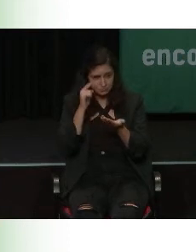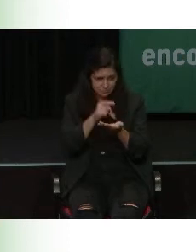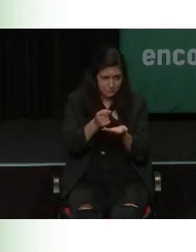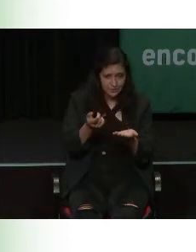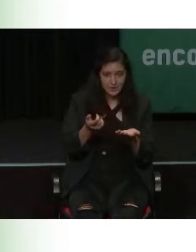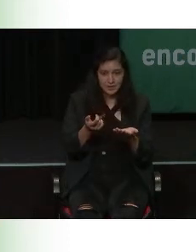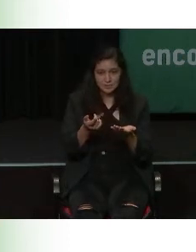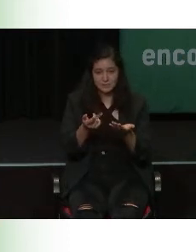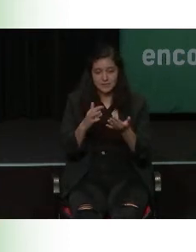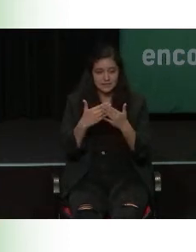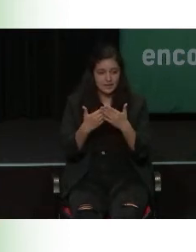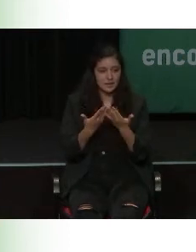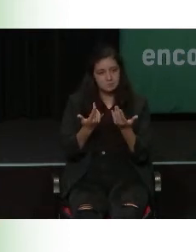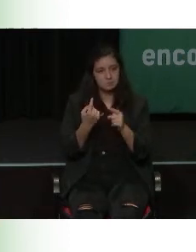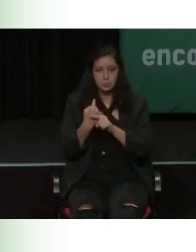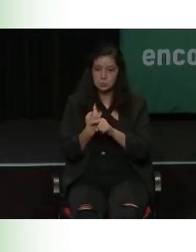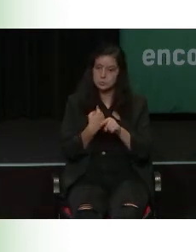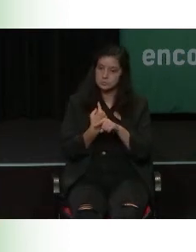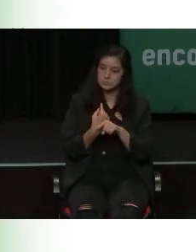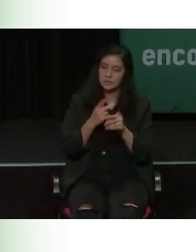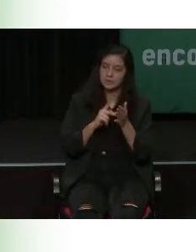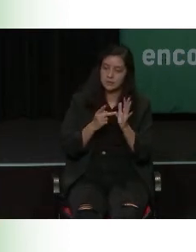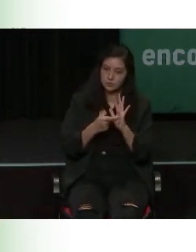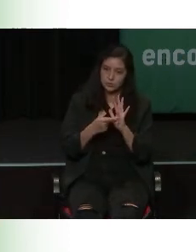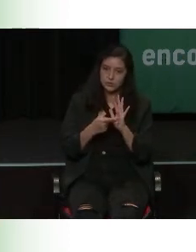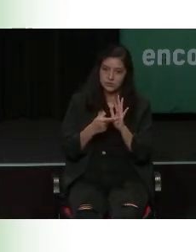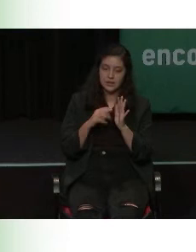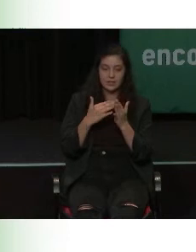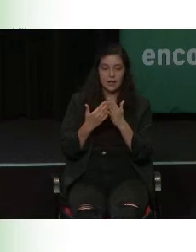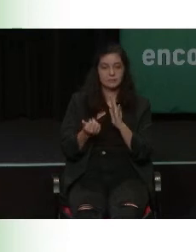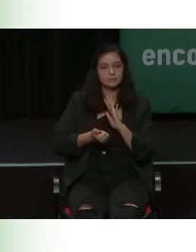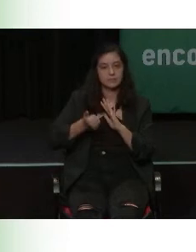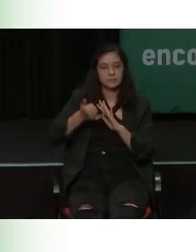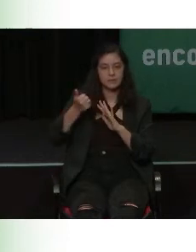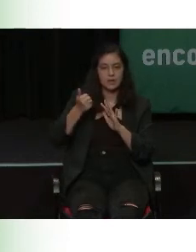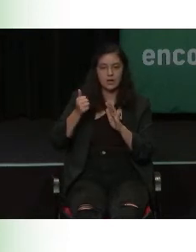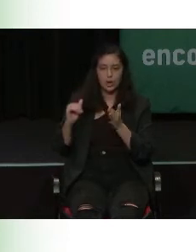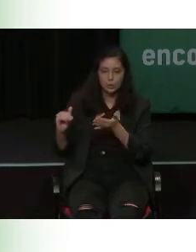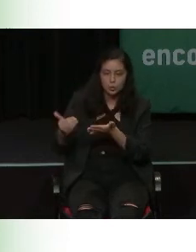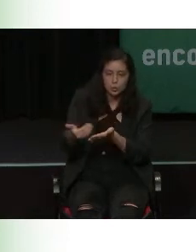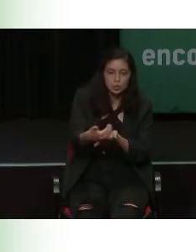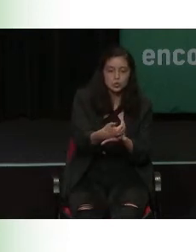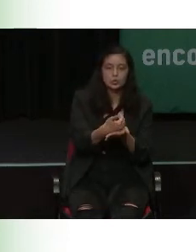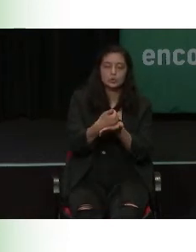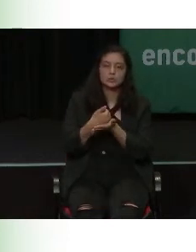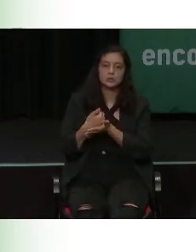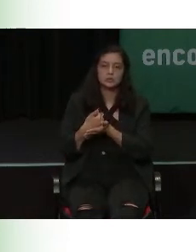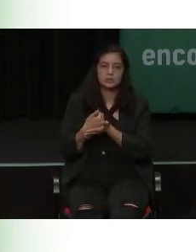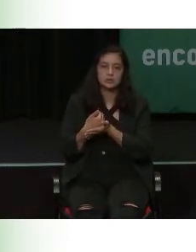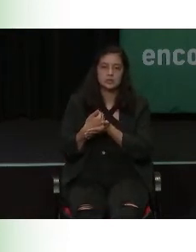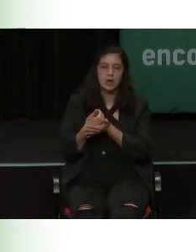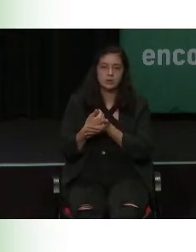garantem essas prerrogativas, como tecnologias que permitem fazer a rastreabilidade e